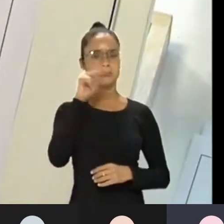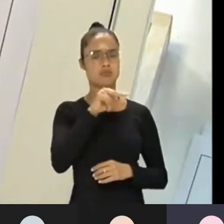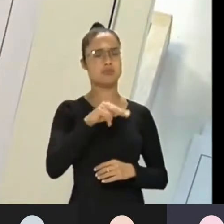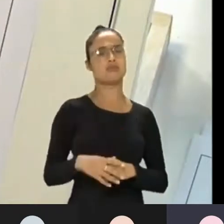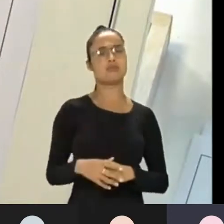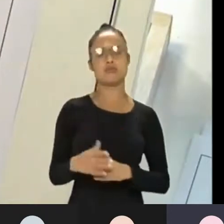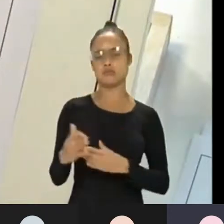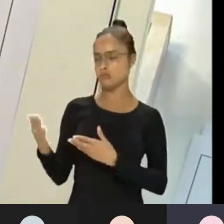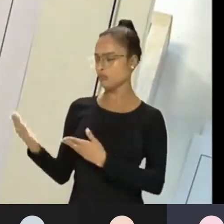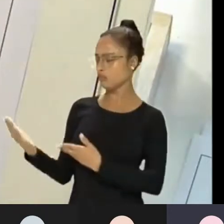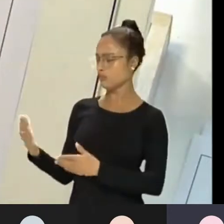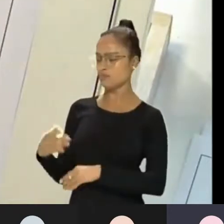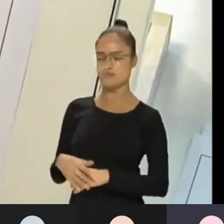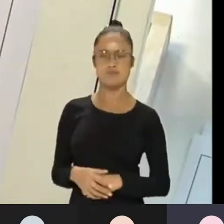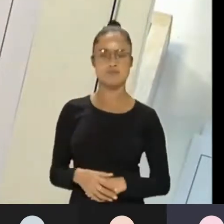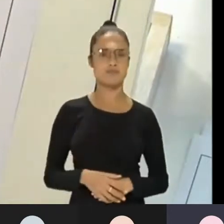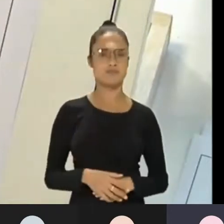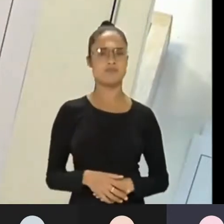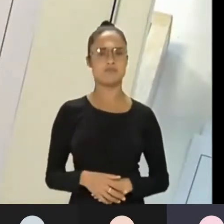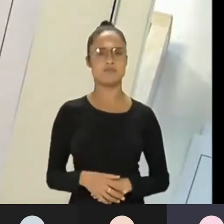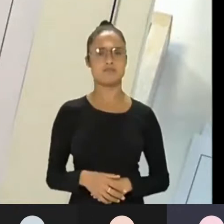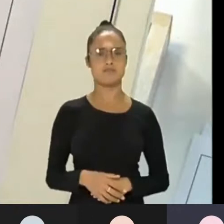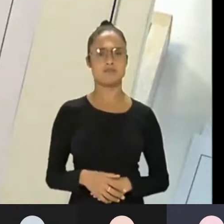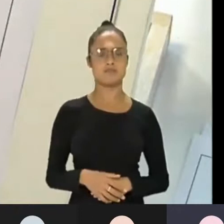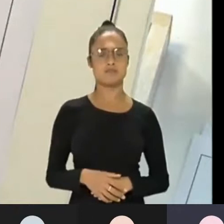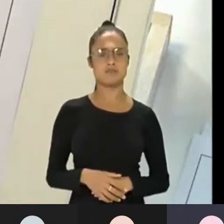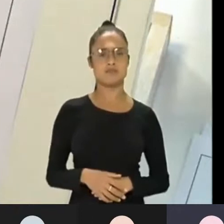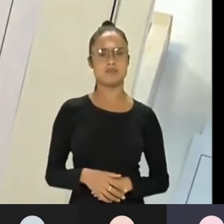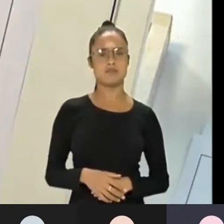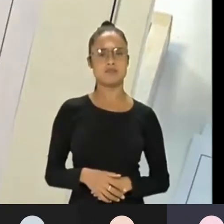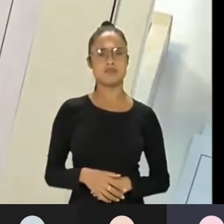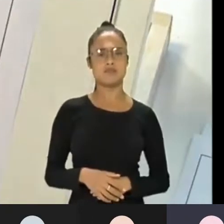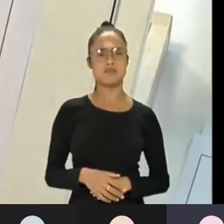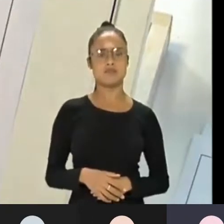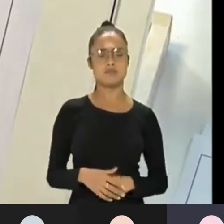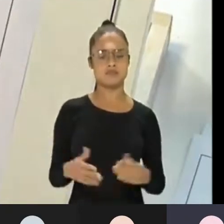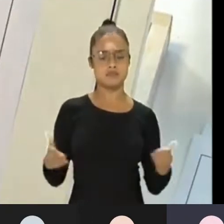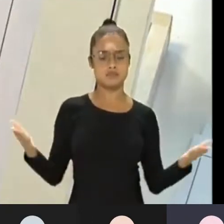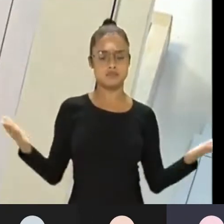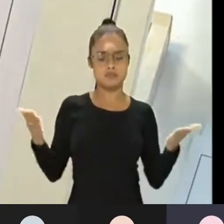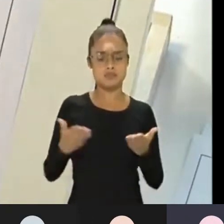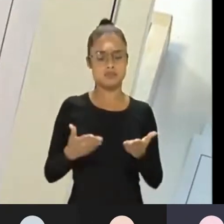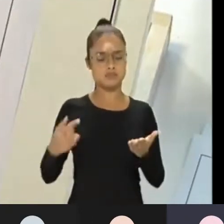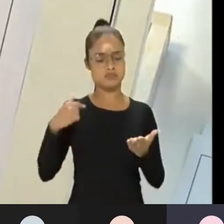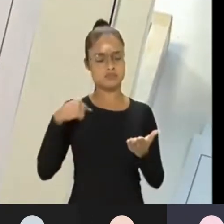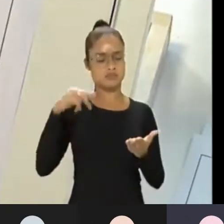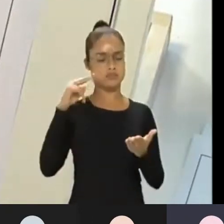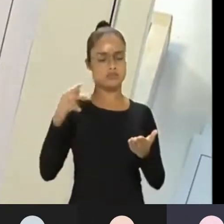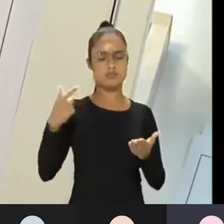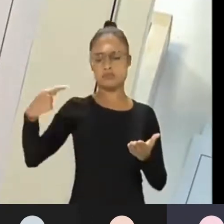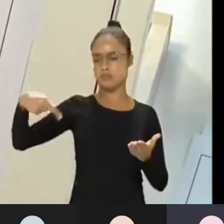E para finalizar a última